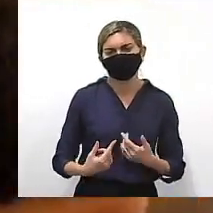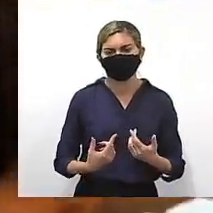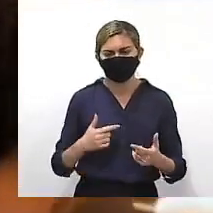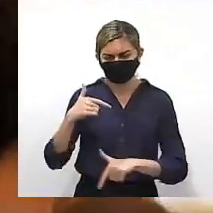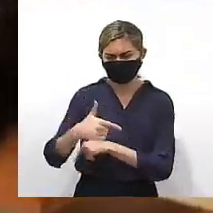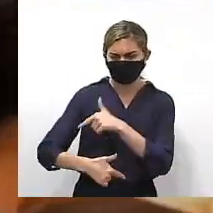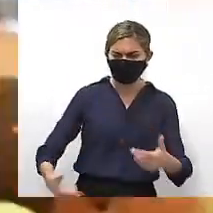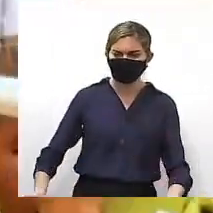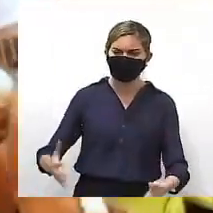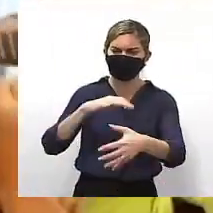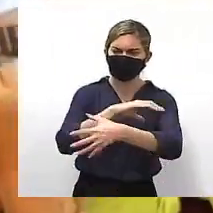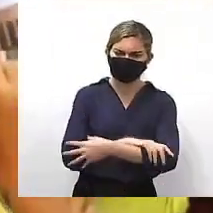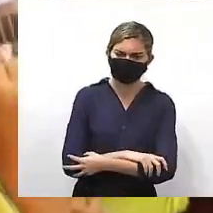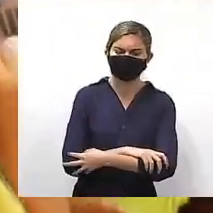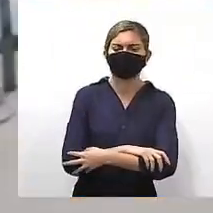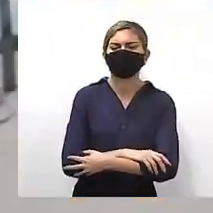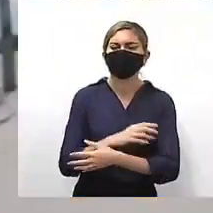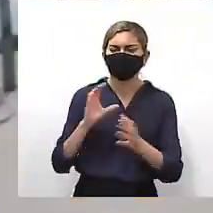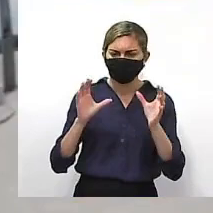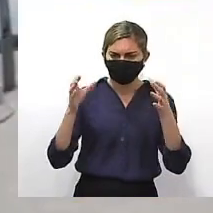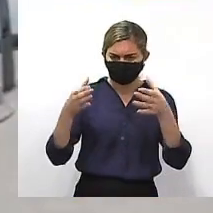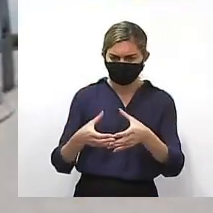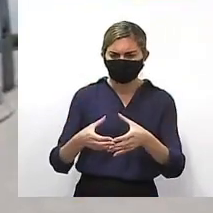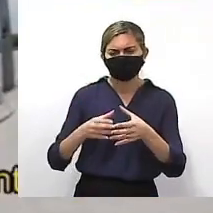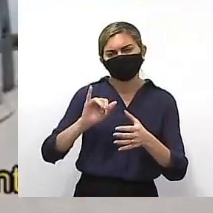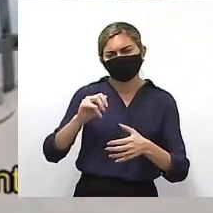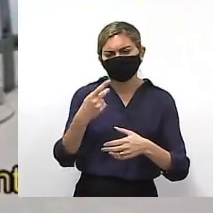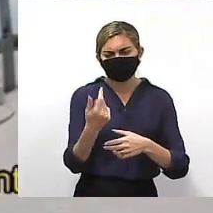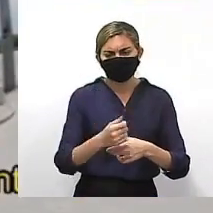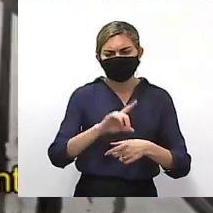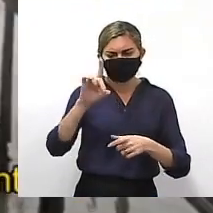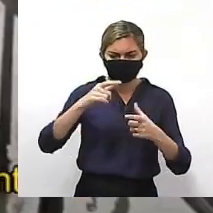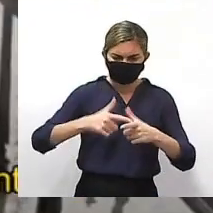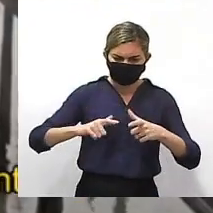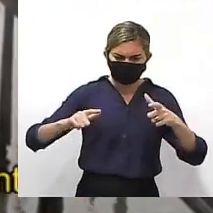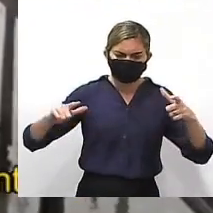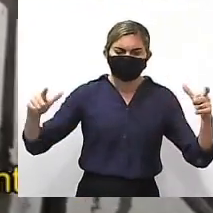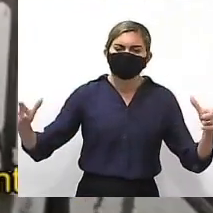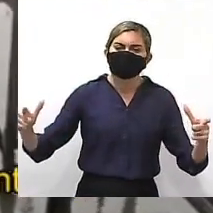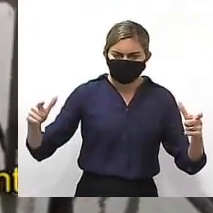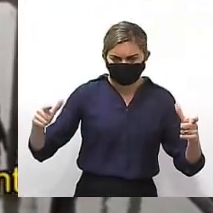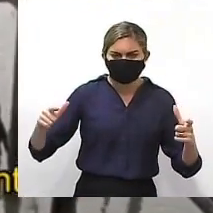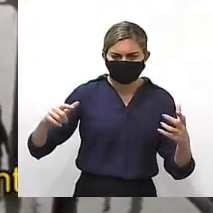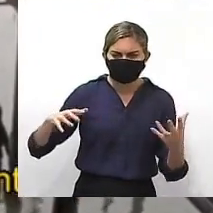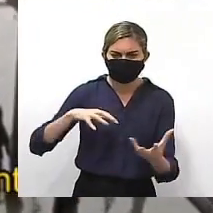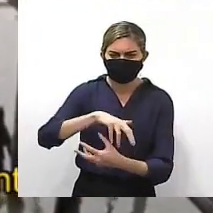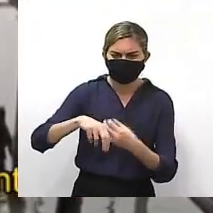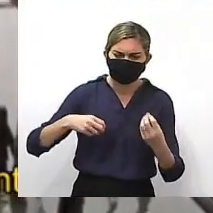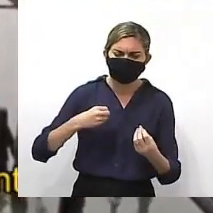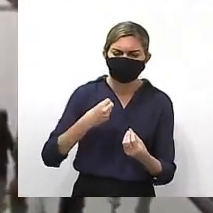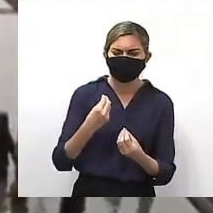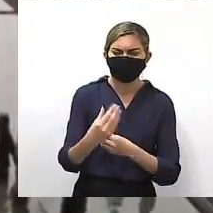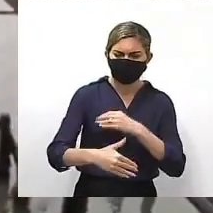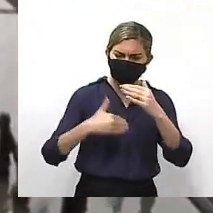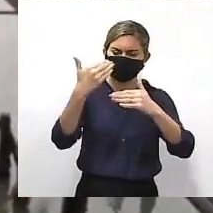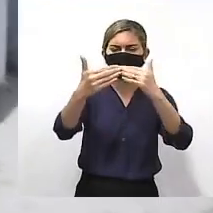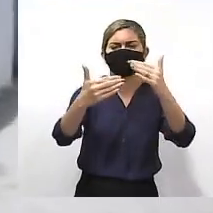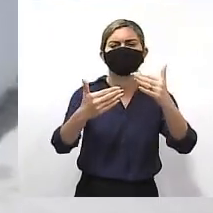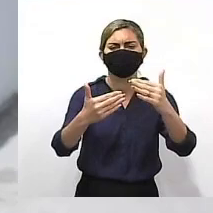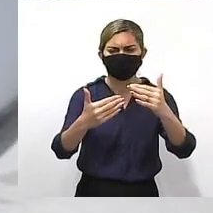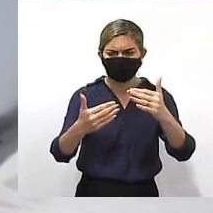integrado e participativo que a comunidade da Ilha de Deus cresce de maneira sustentável, levando desenvolvimento